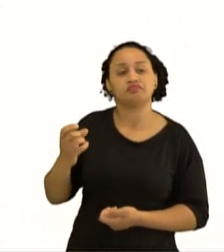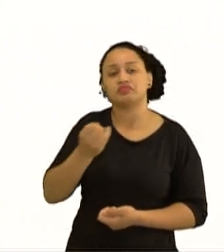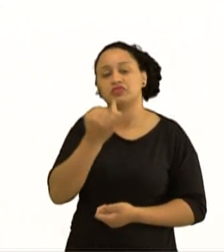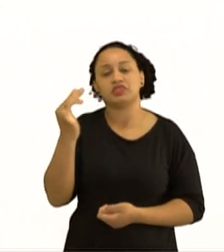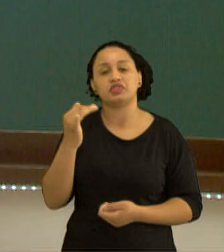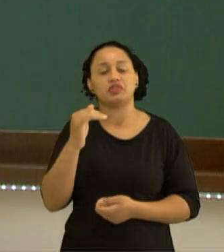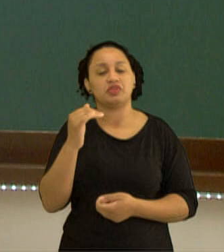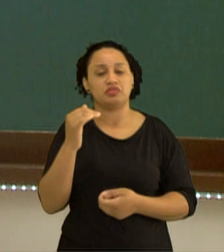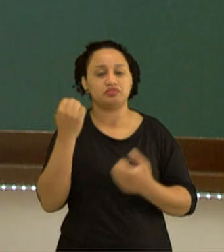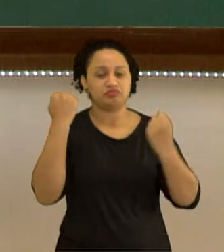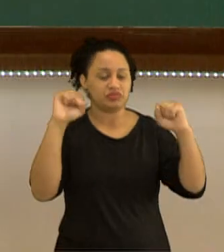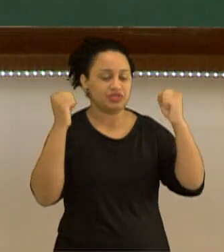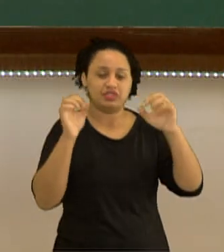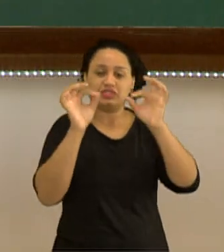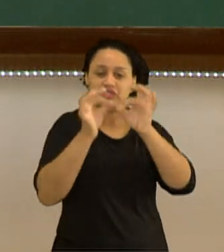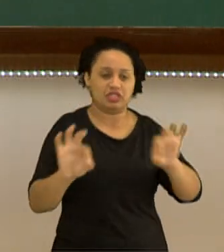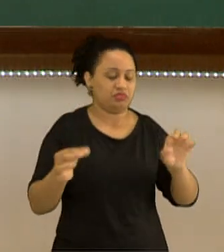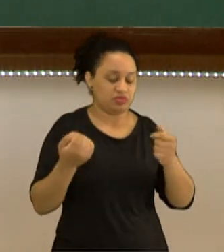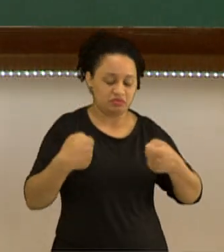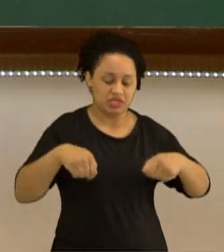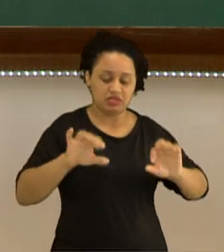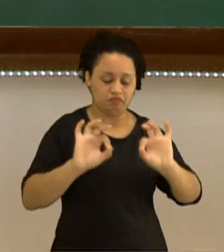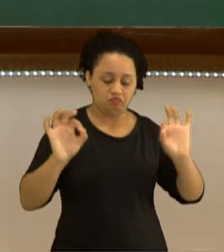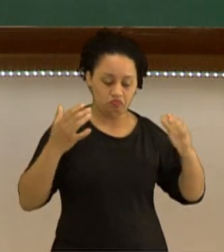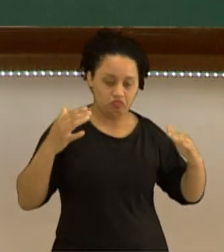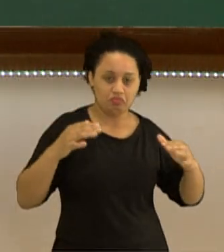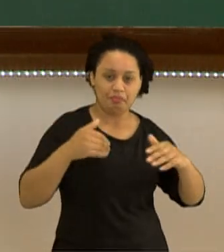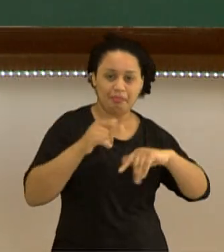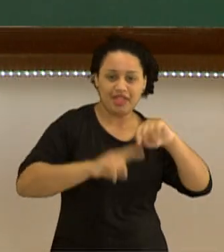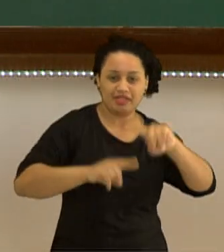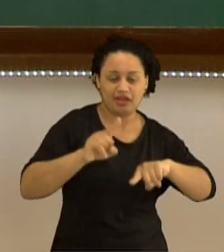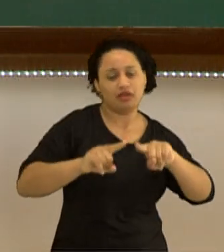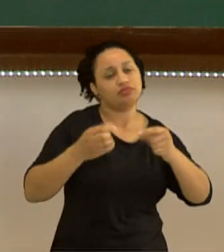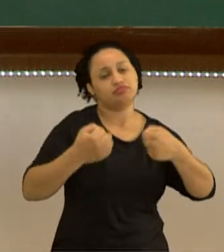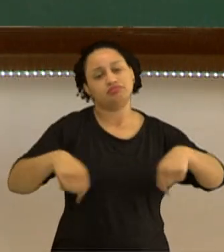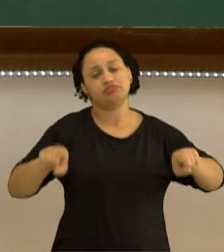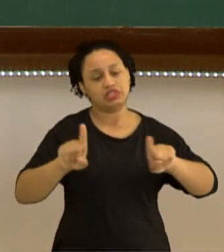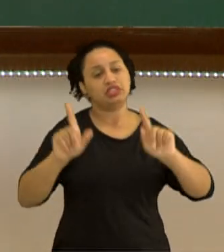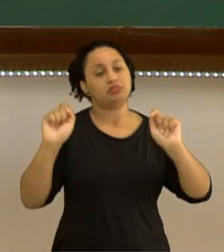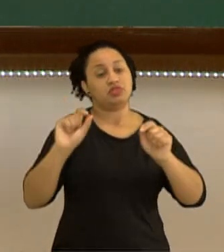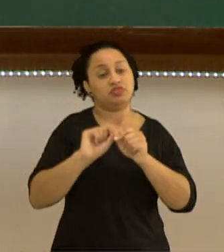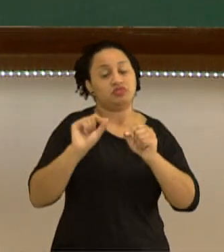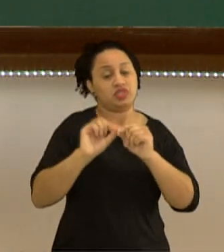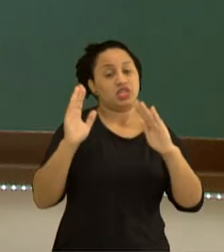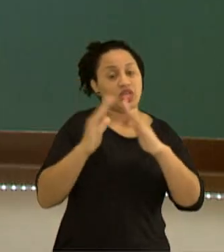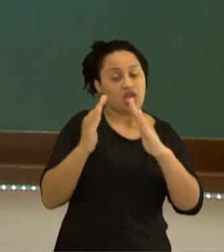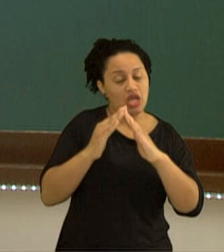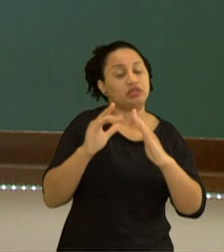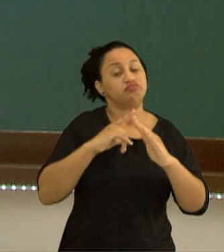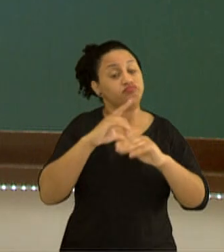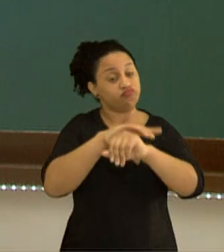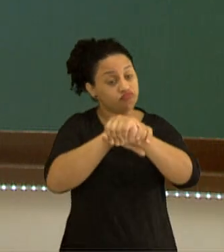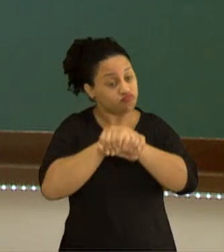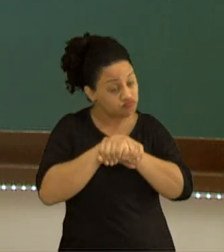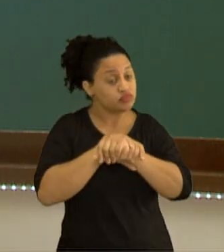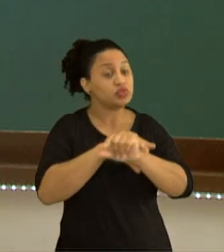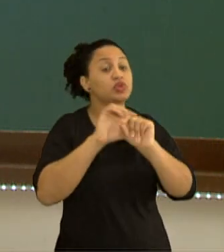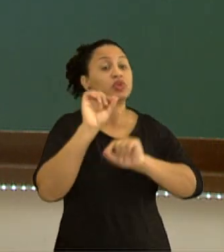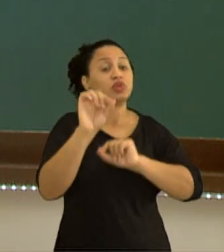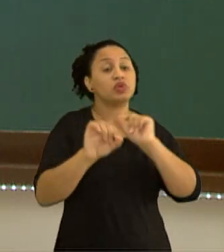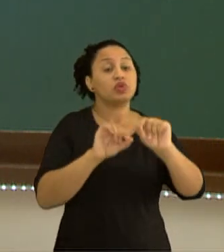simples que não necessitam nenhum tipo de equipamento, né, que pode ser realizado com segurança, né, considerando aí